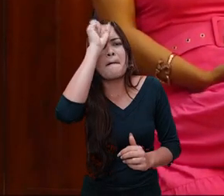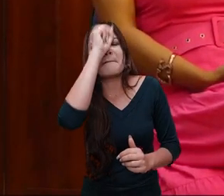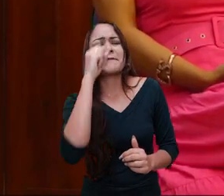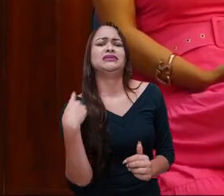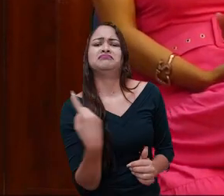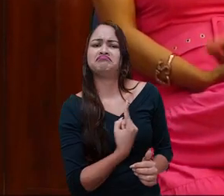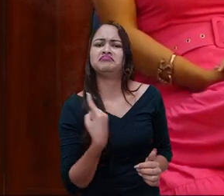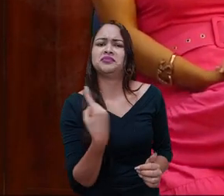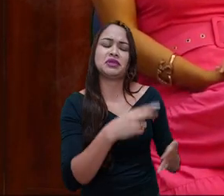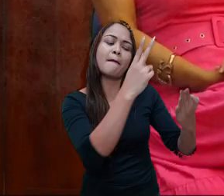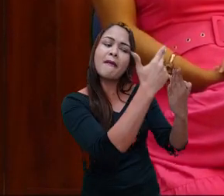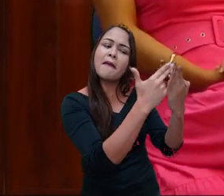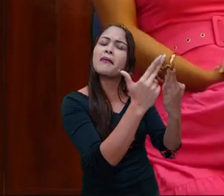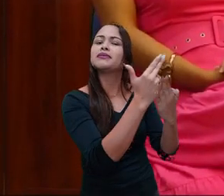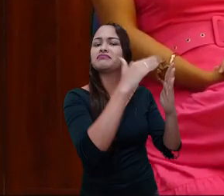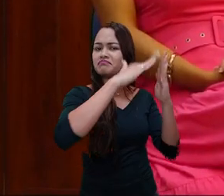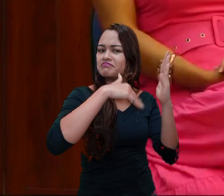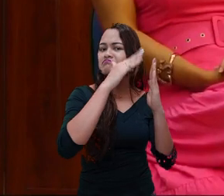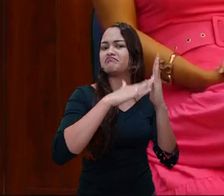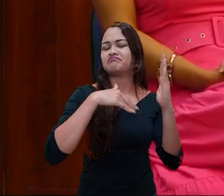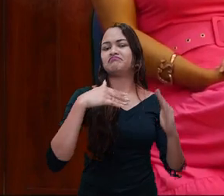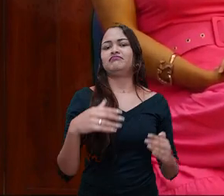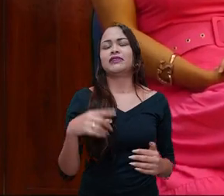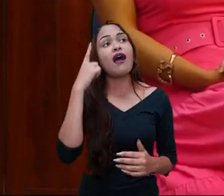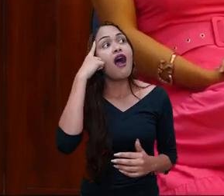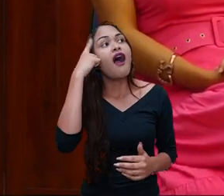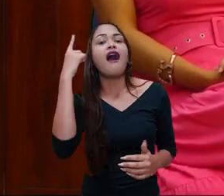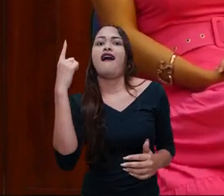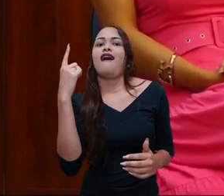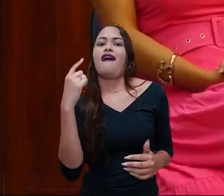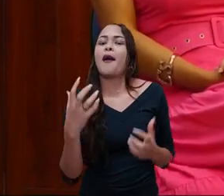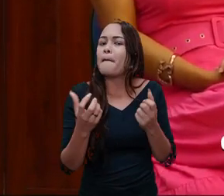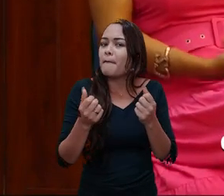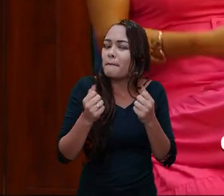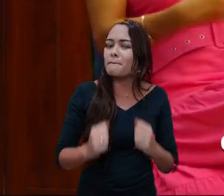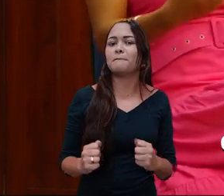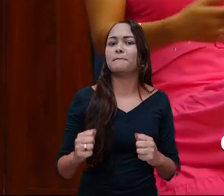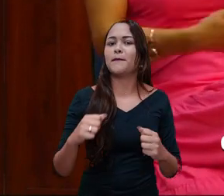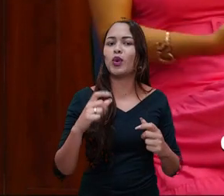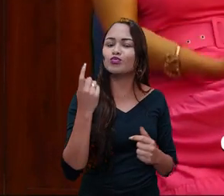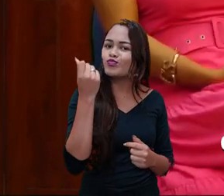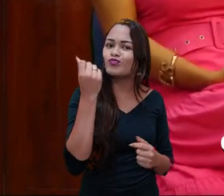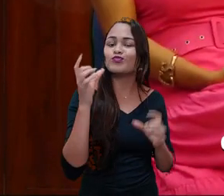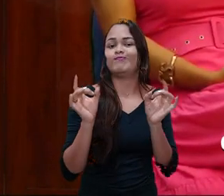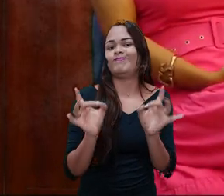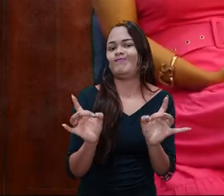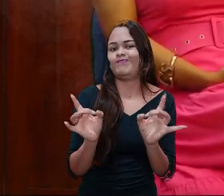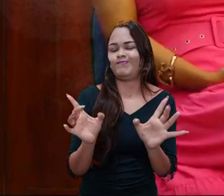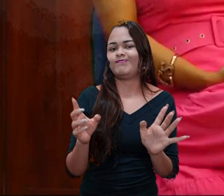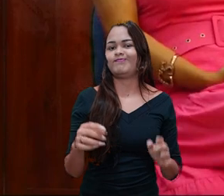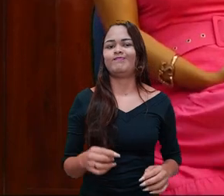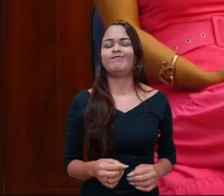Ele desenhava, pintava, e com o tempo ele percebeu que ele poderia começar a ganhar um dinheirinho com aquilo. Ele começou a vender a obra